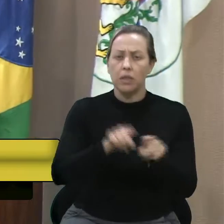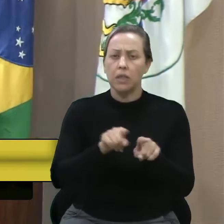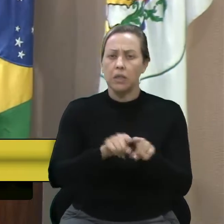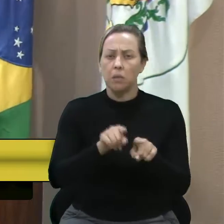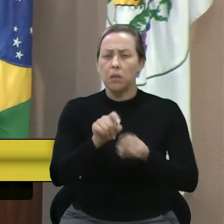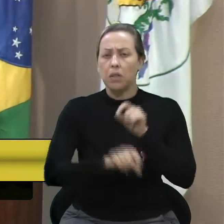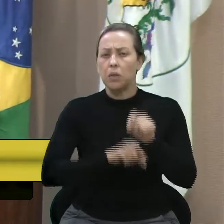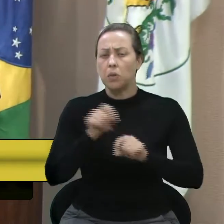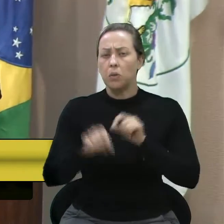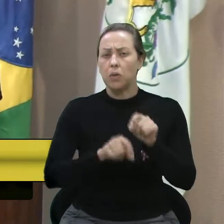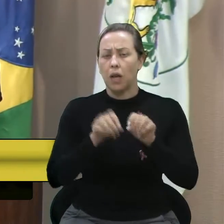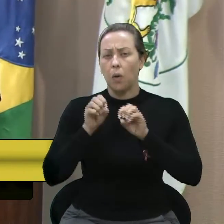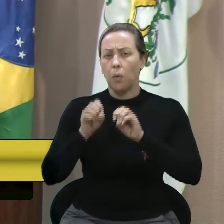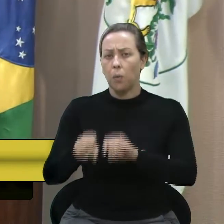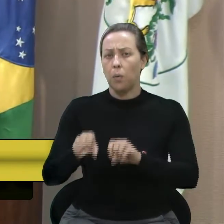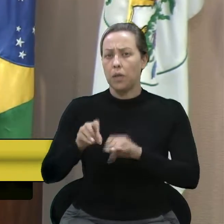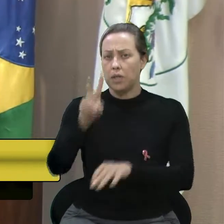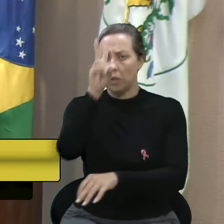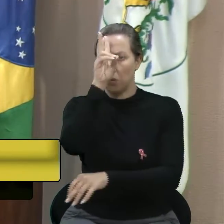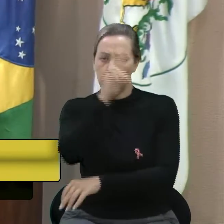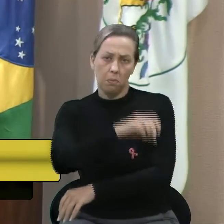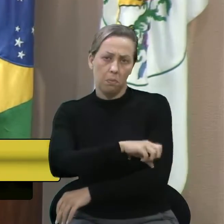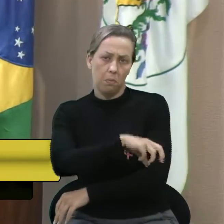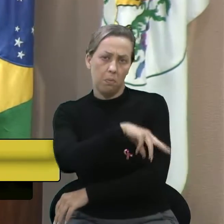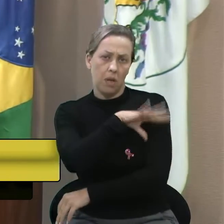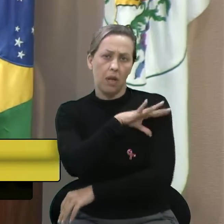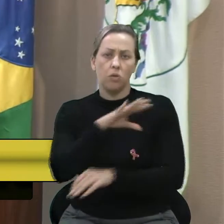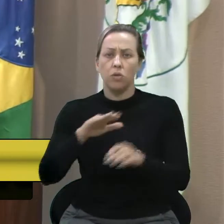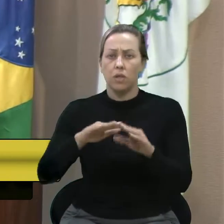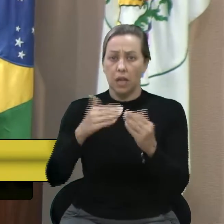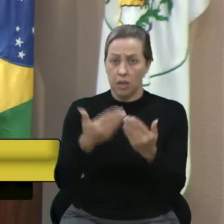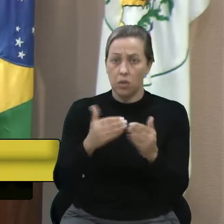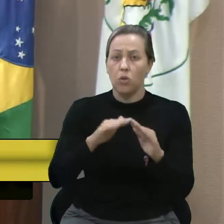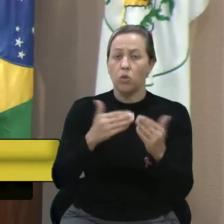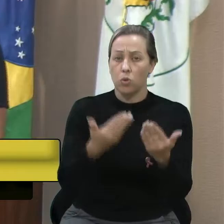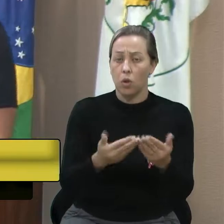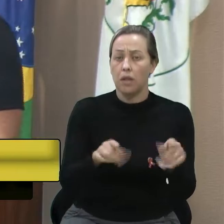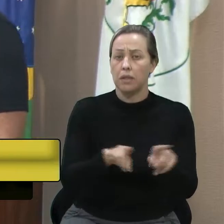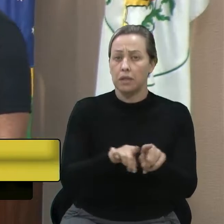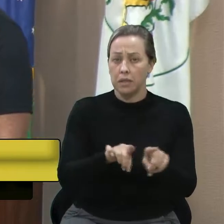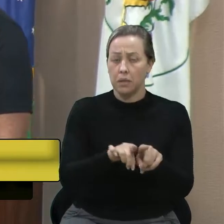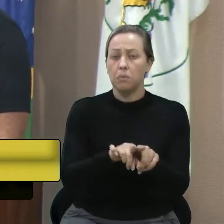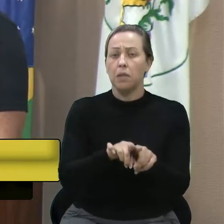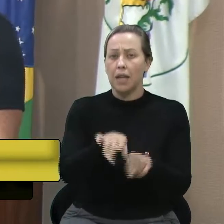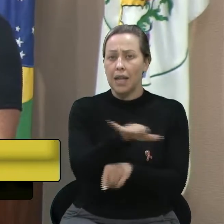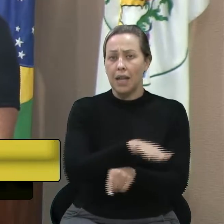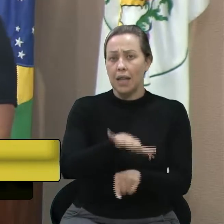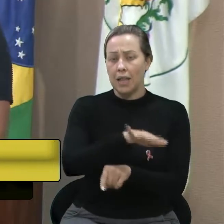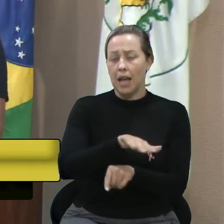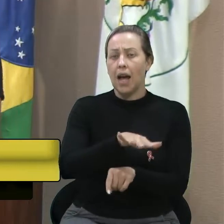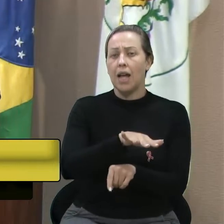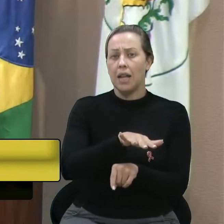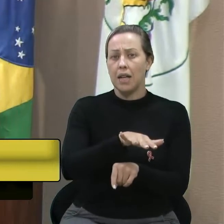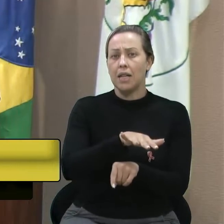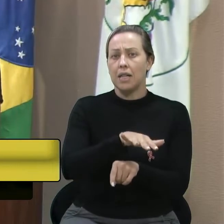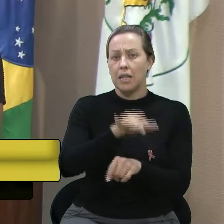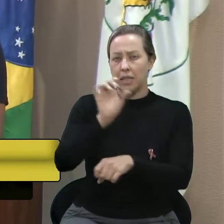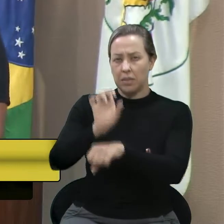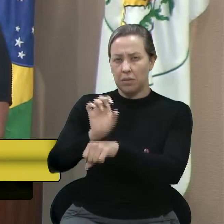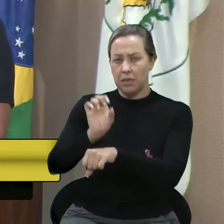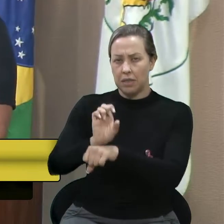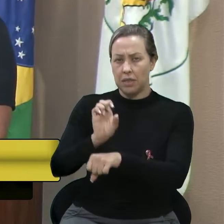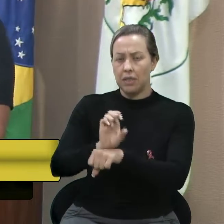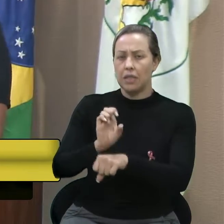aqui o ensino médio e as nossas escolas de ensino médio da rede pública